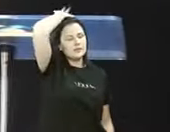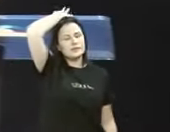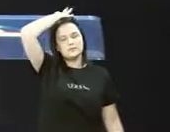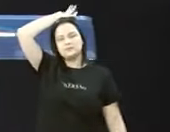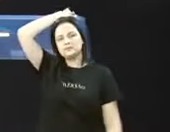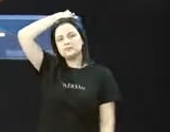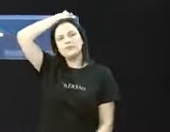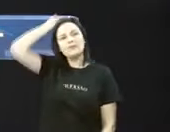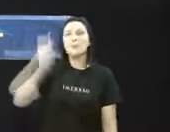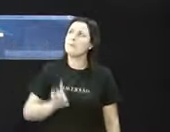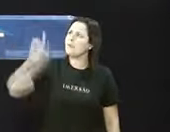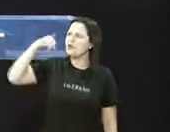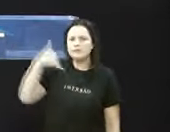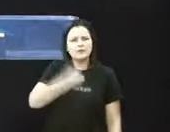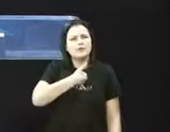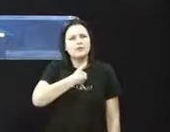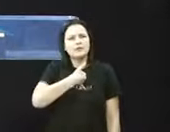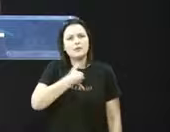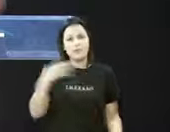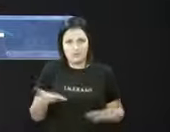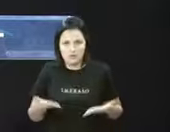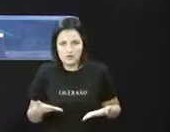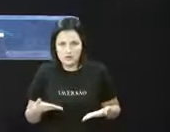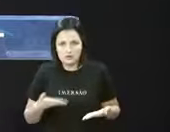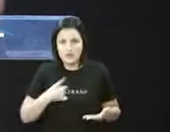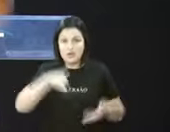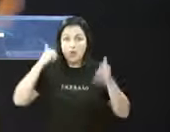Olha o que Deus está falando comigo aqui. Eu vou falar, Senhor.